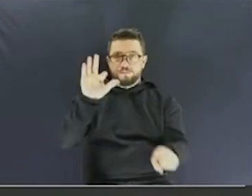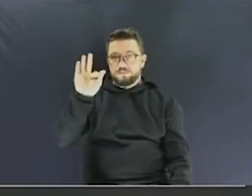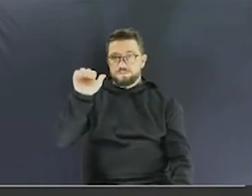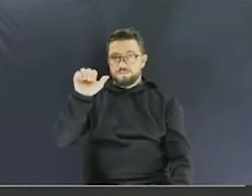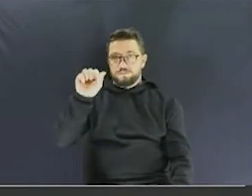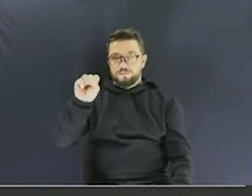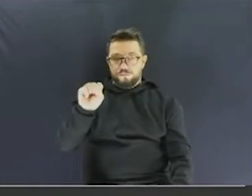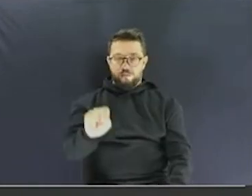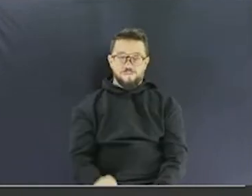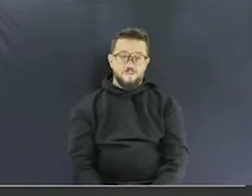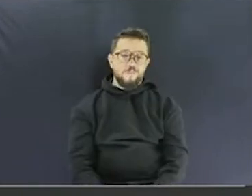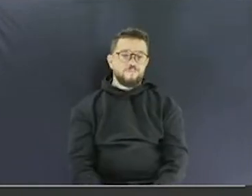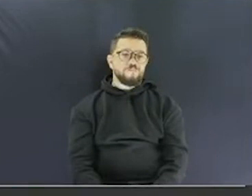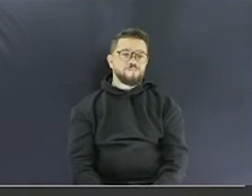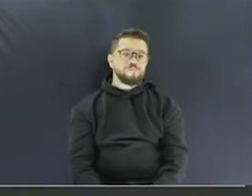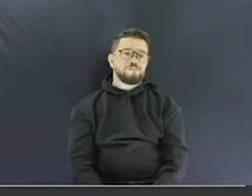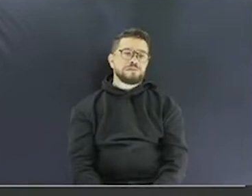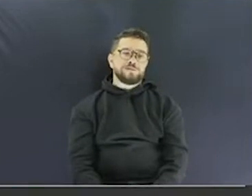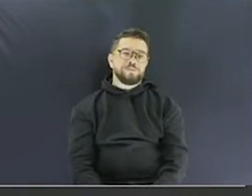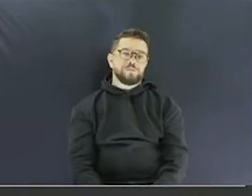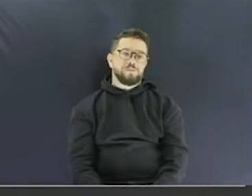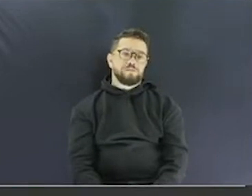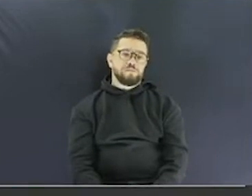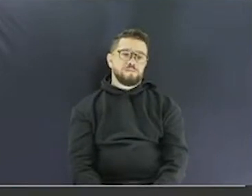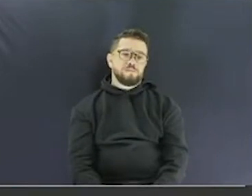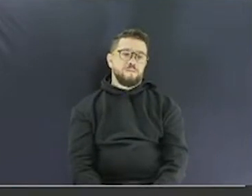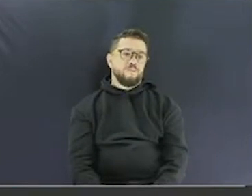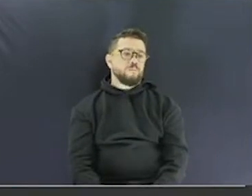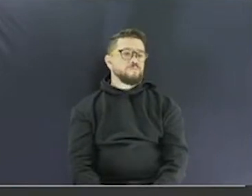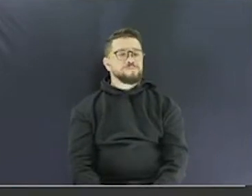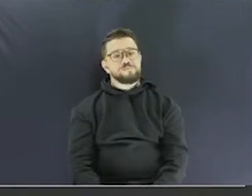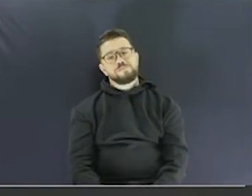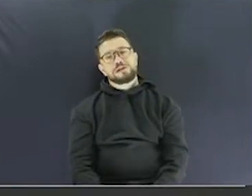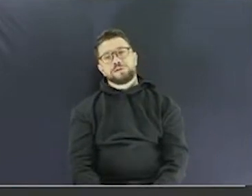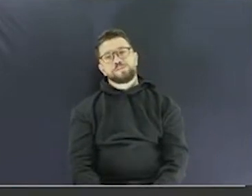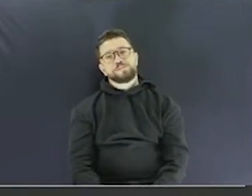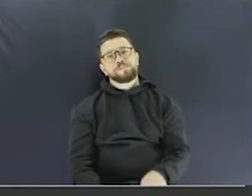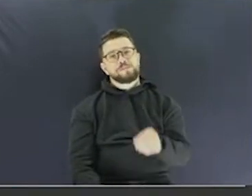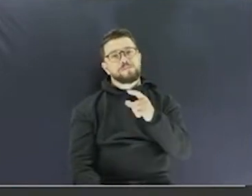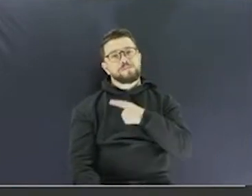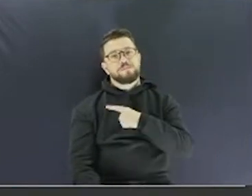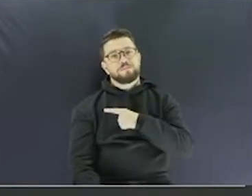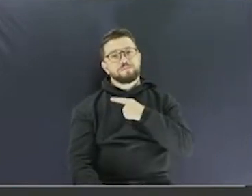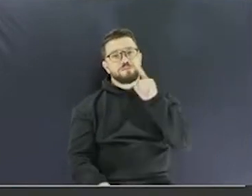que são as vagas de qualificação profissional e comportamental ofertadas. A gente tinha a meta de atingir